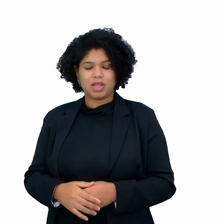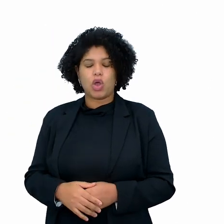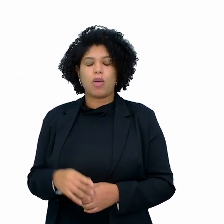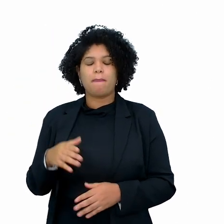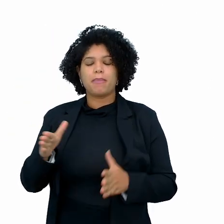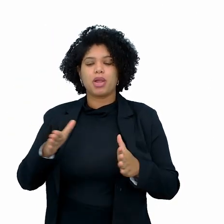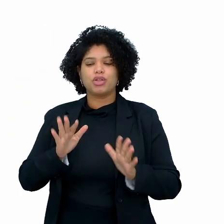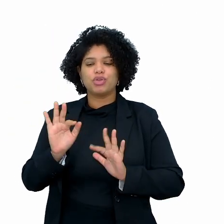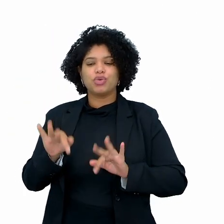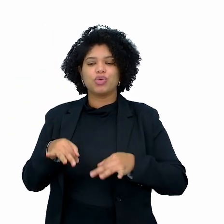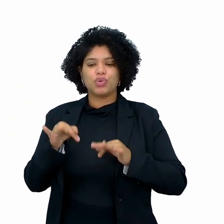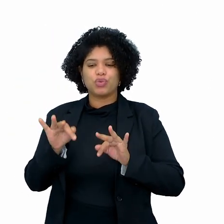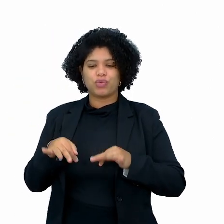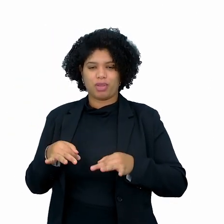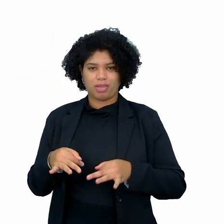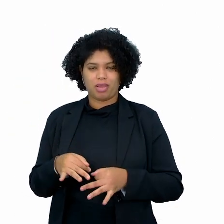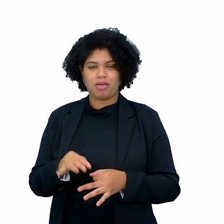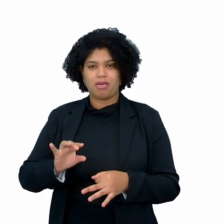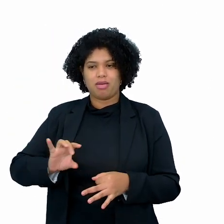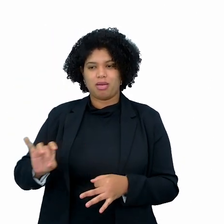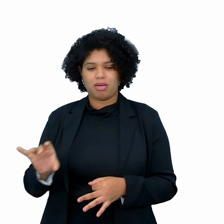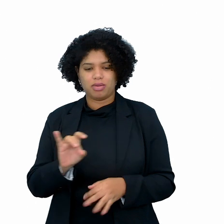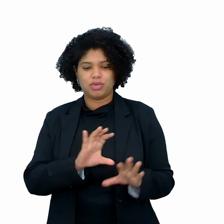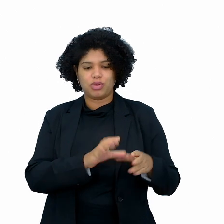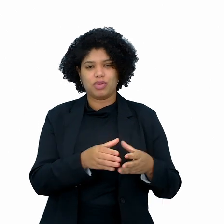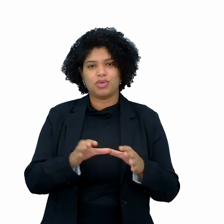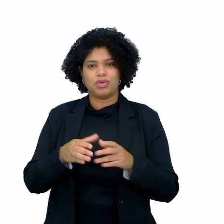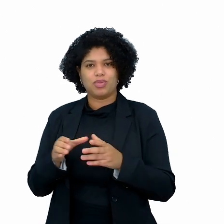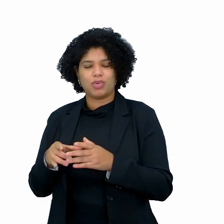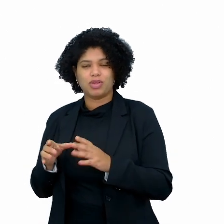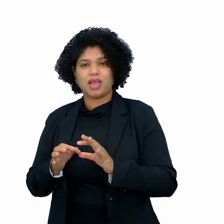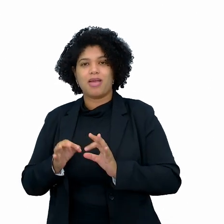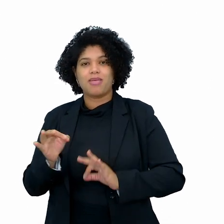cada feudo tinha a sua medida, que era